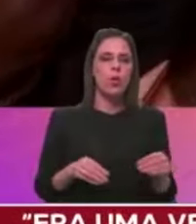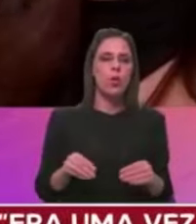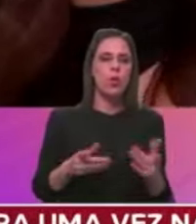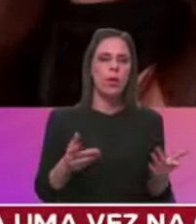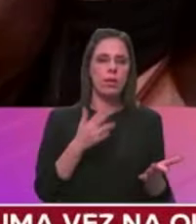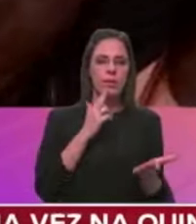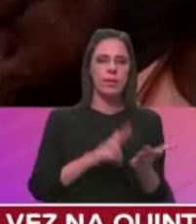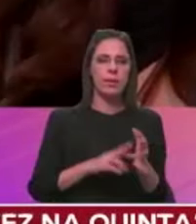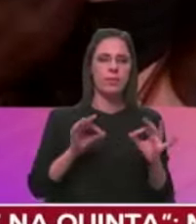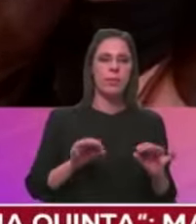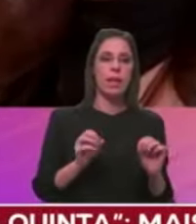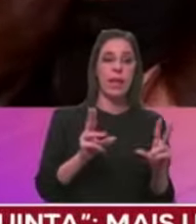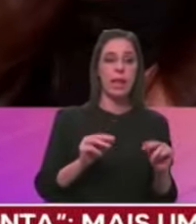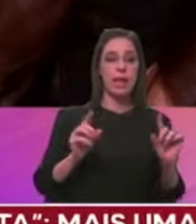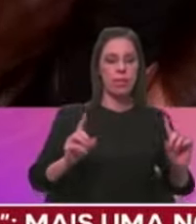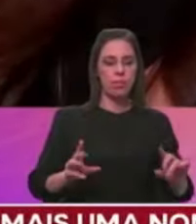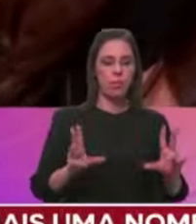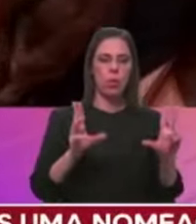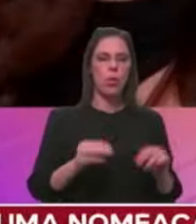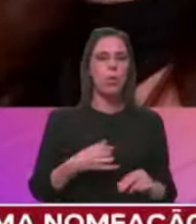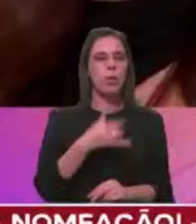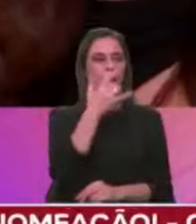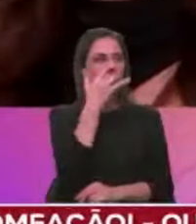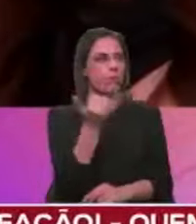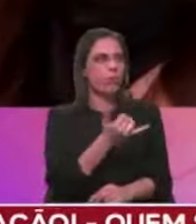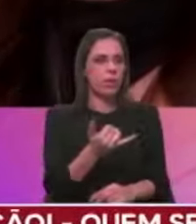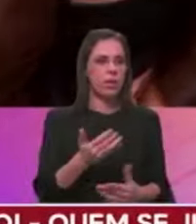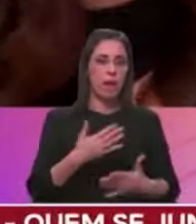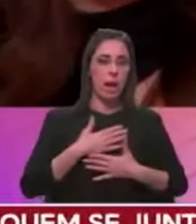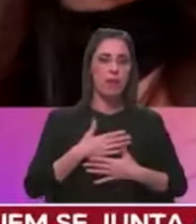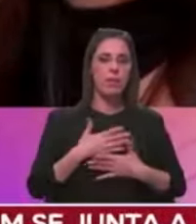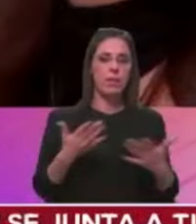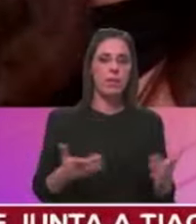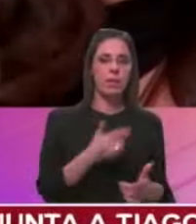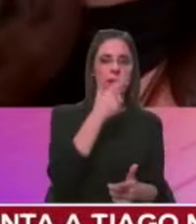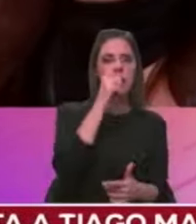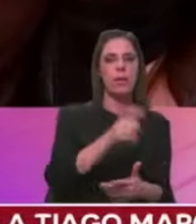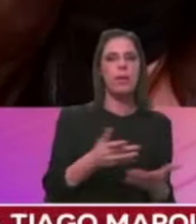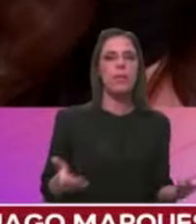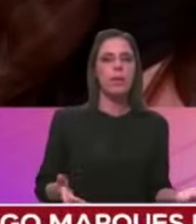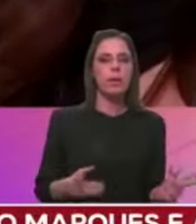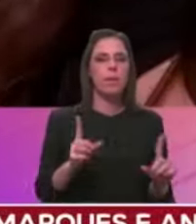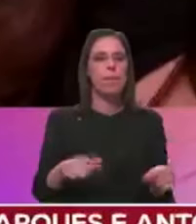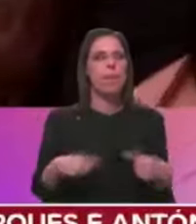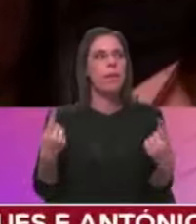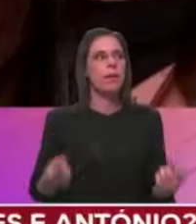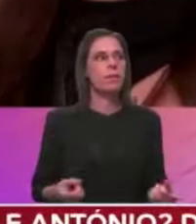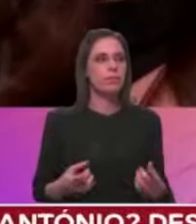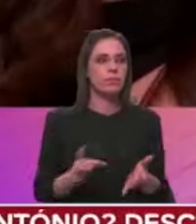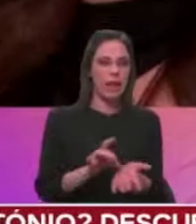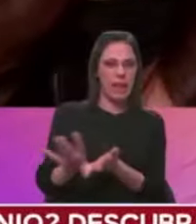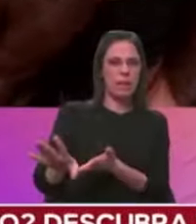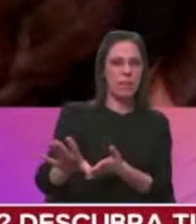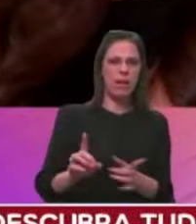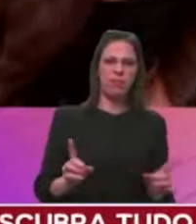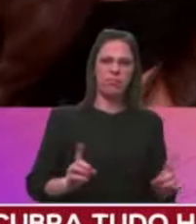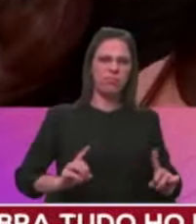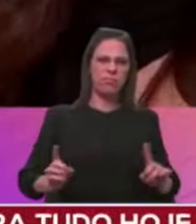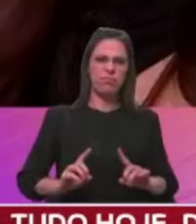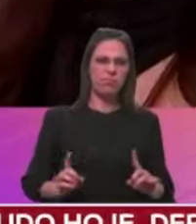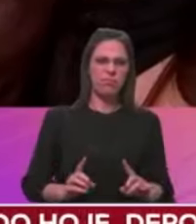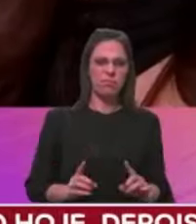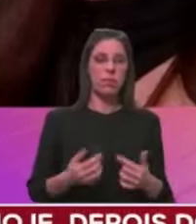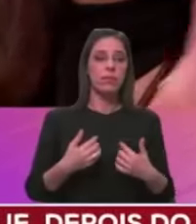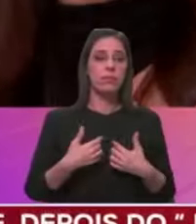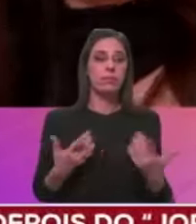jogo verdadeiro e limpo Eu nunca ia fingir ter uma amizade com a pessoa para depois eliminar ela assim porque